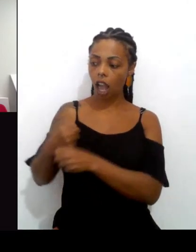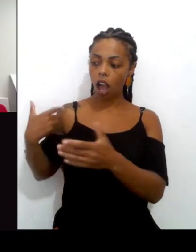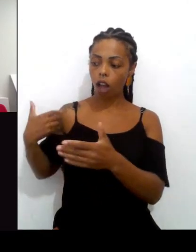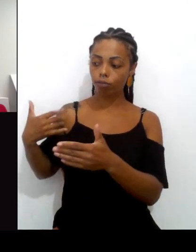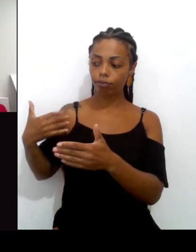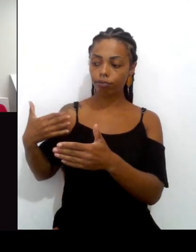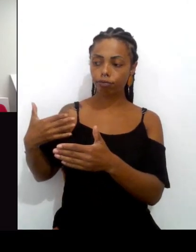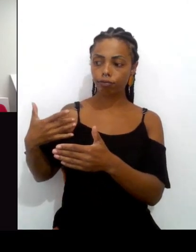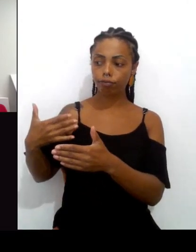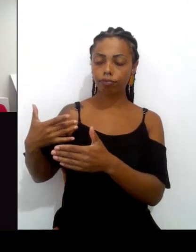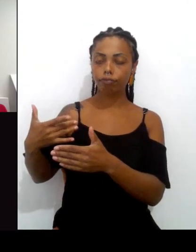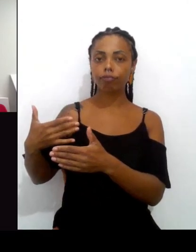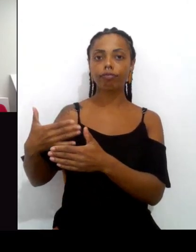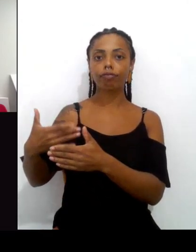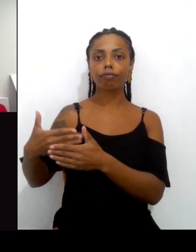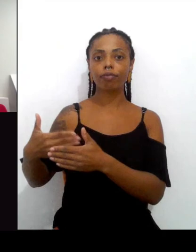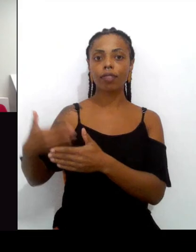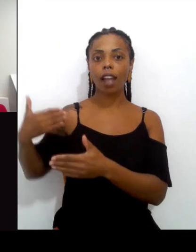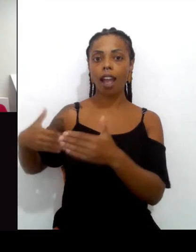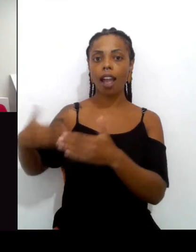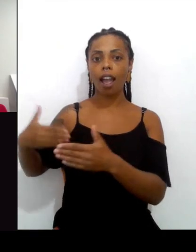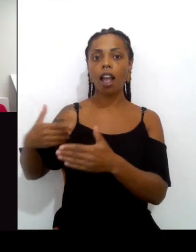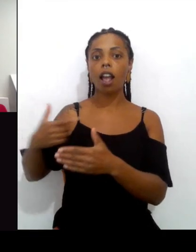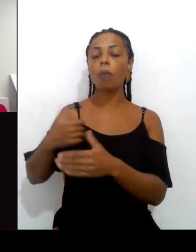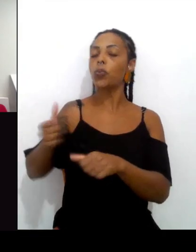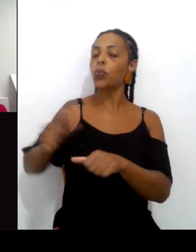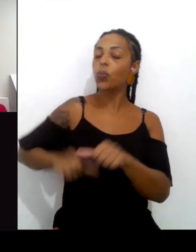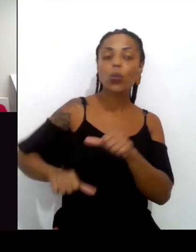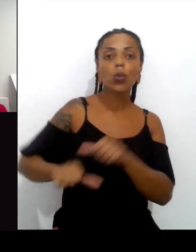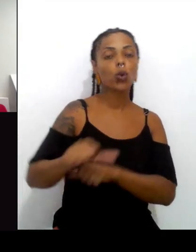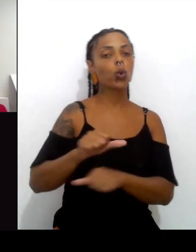houve uma tremenda mudança